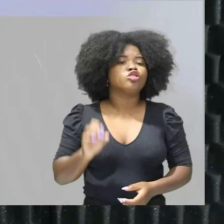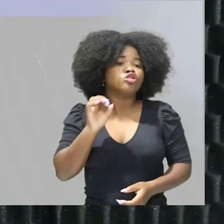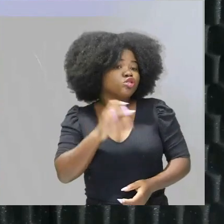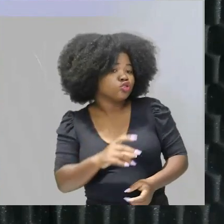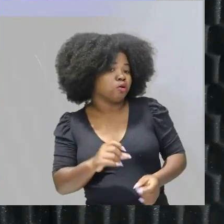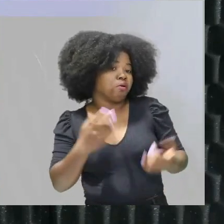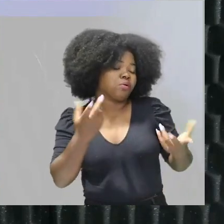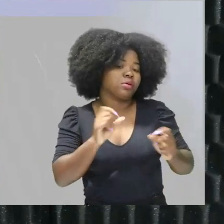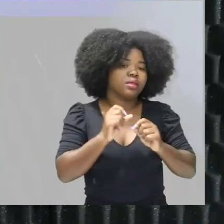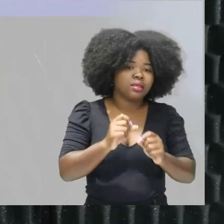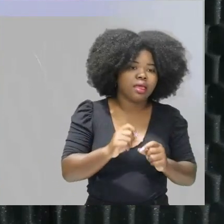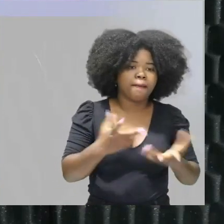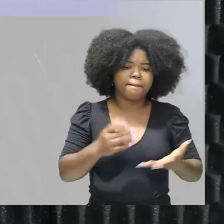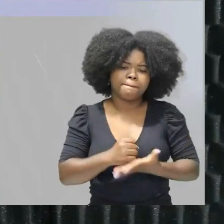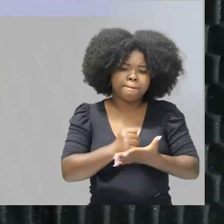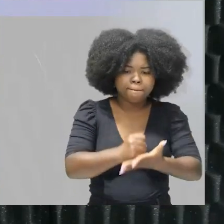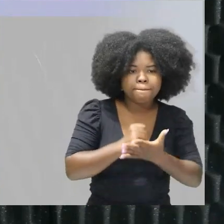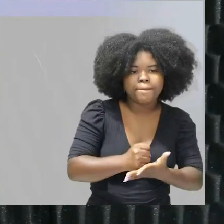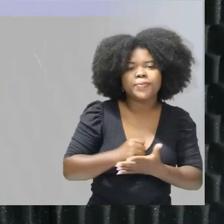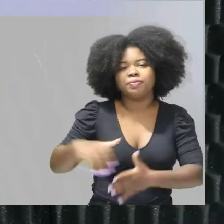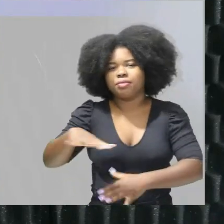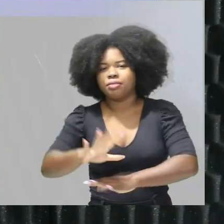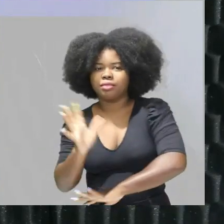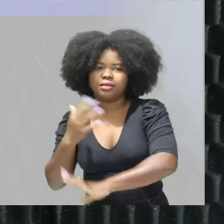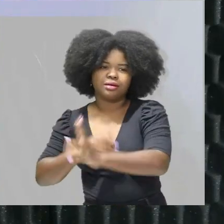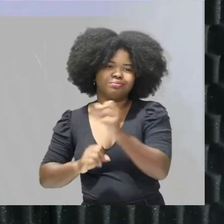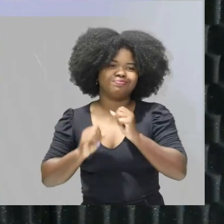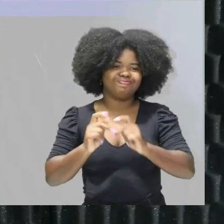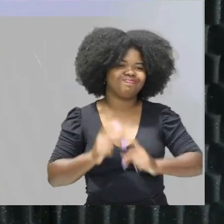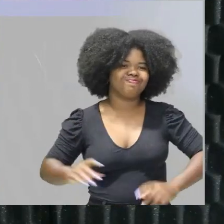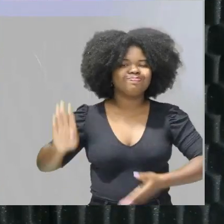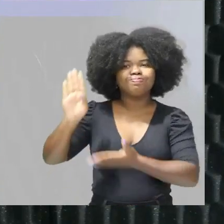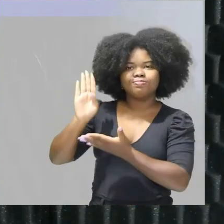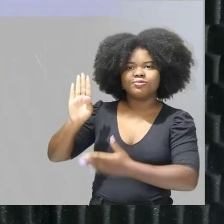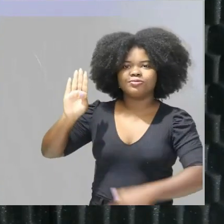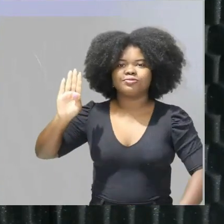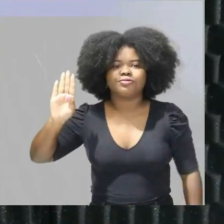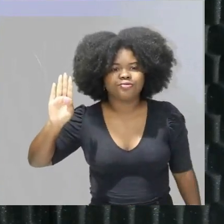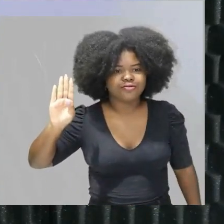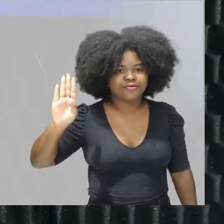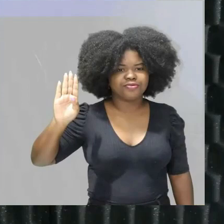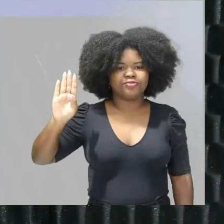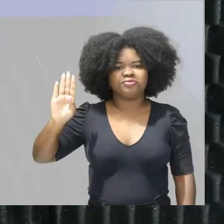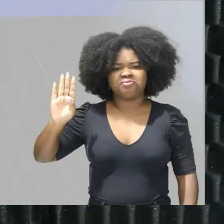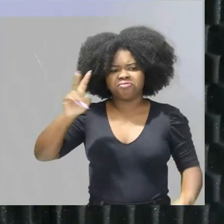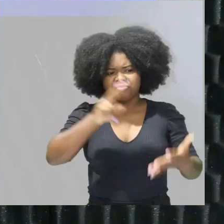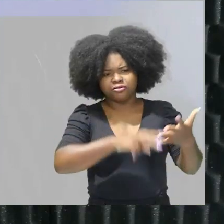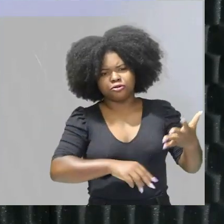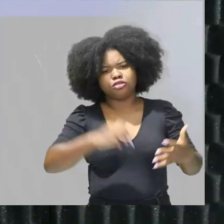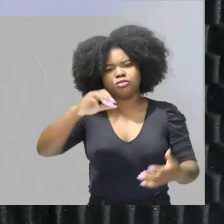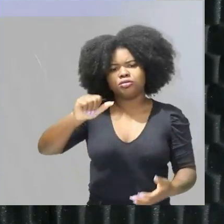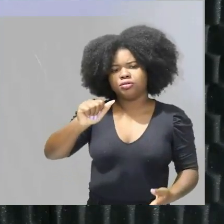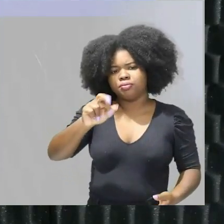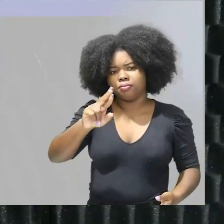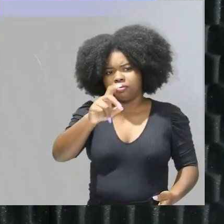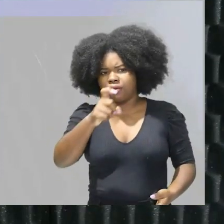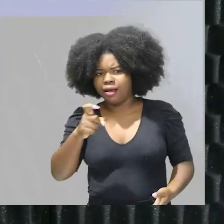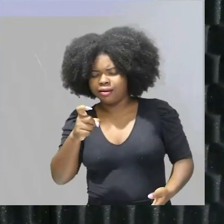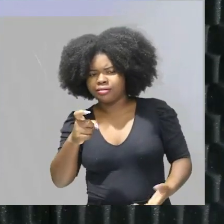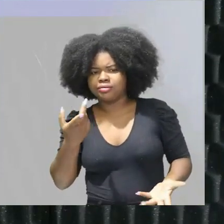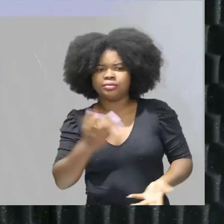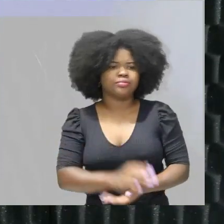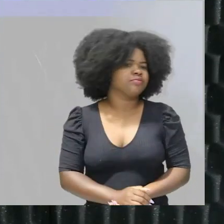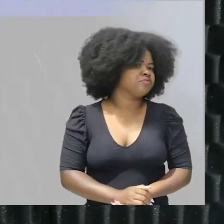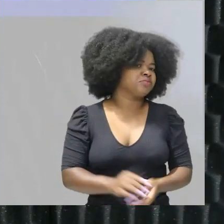fornecedores de matéria prima rima materialismo dialético a leitura marxista Claro materialismo dialético leitura